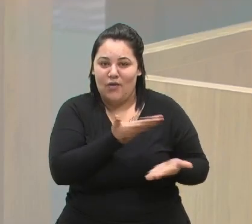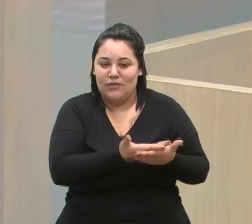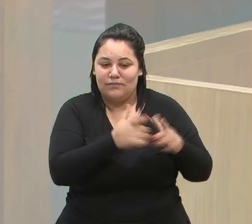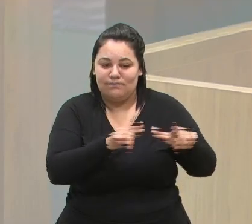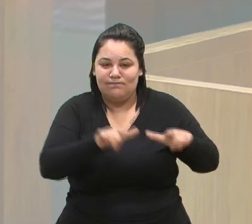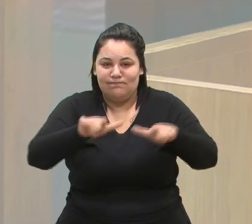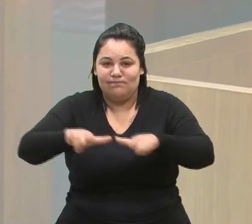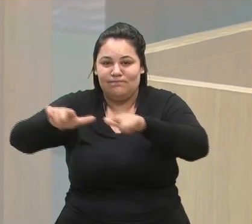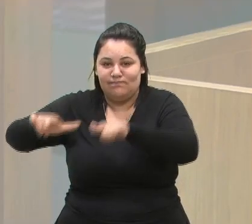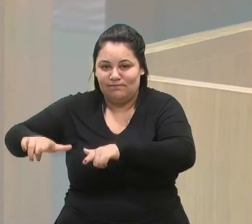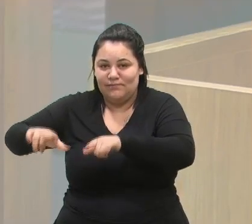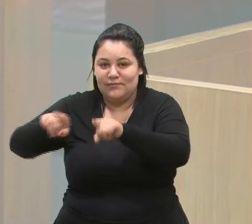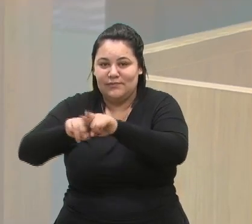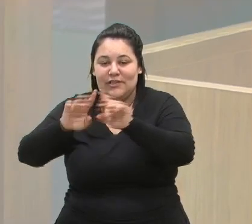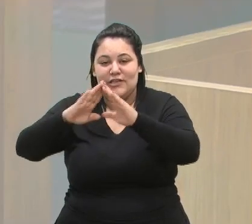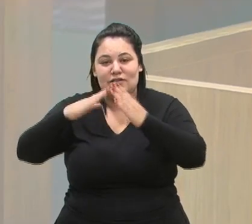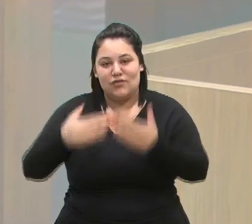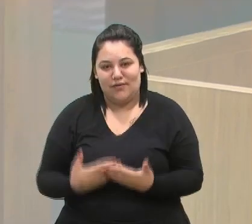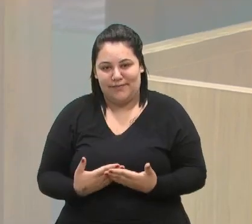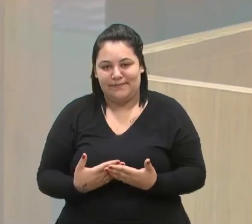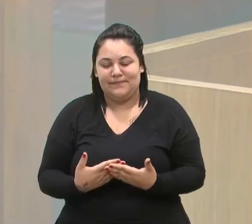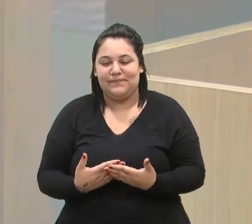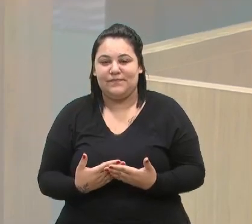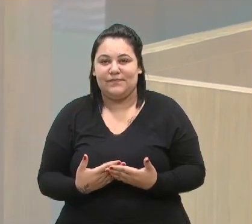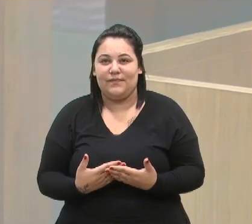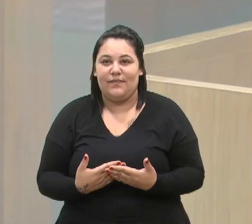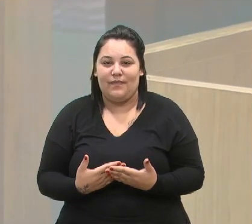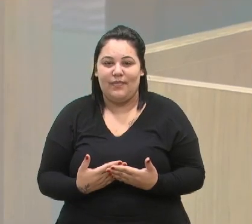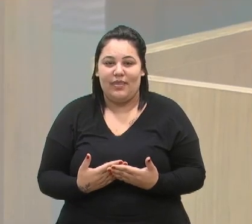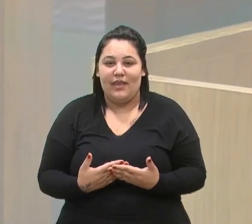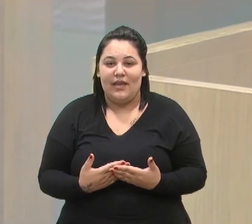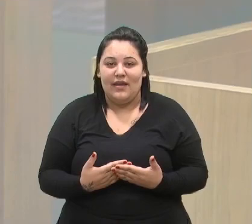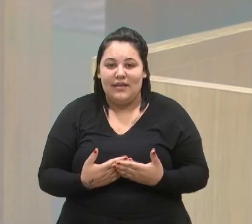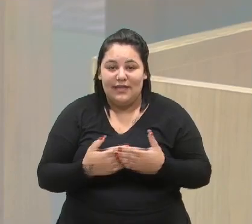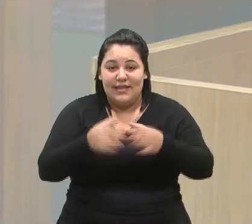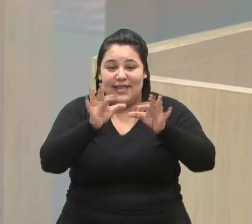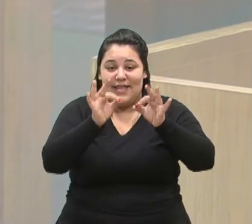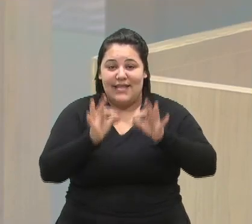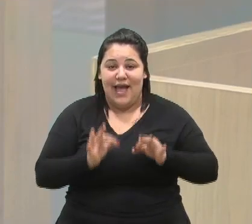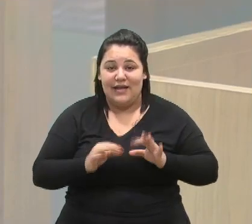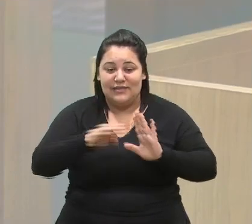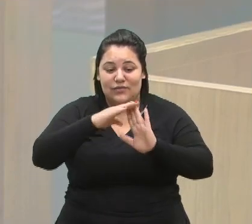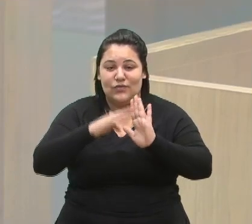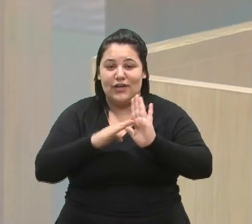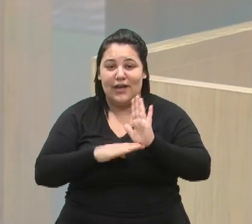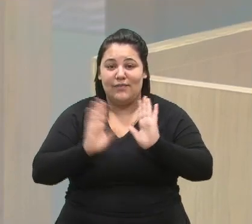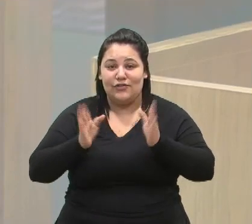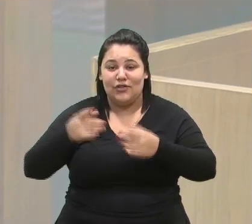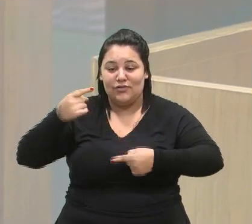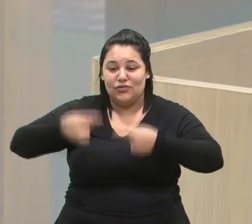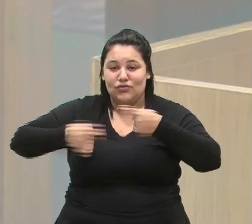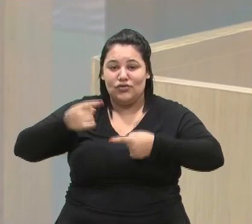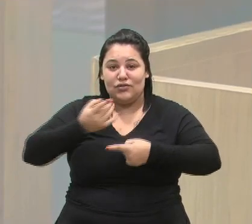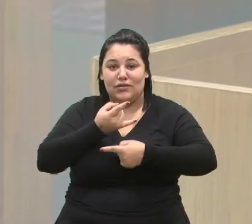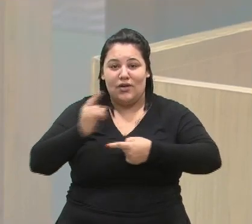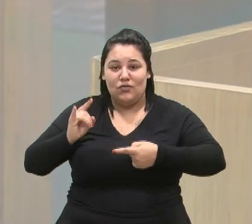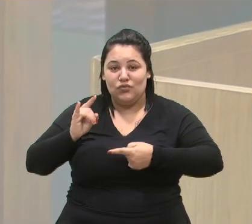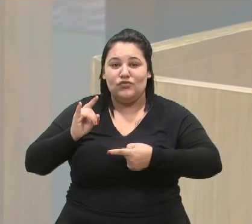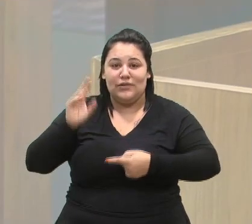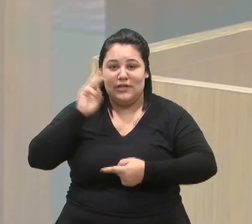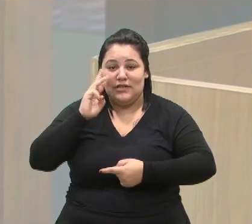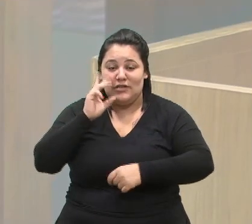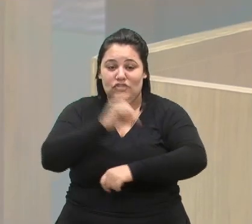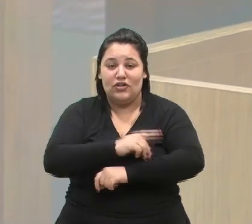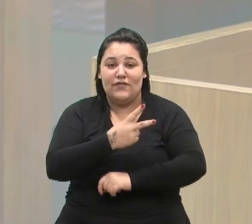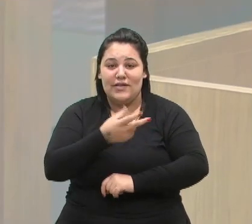de aulas e escolas. Detalhes do programa foram discutidos na última terça-feira, dia 26, em reunião com